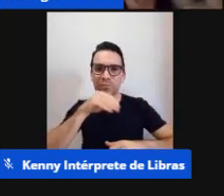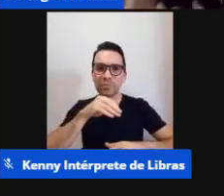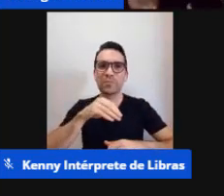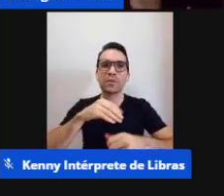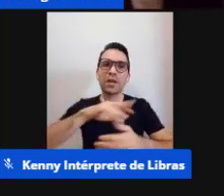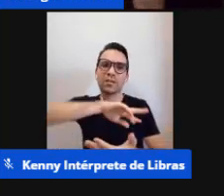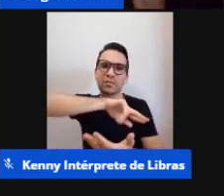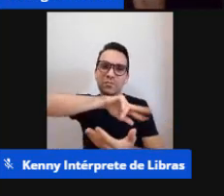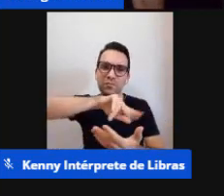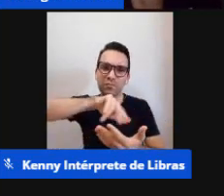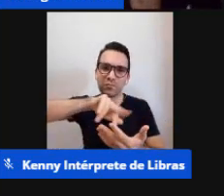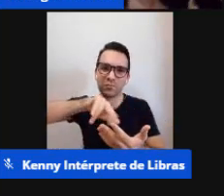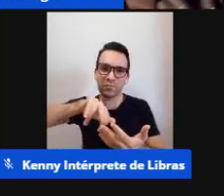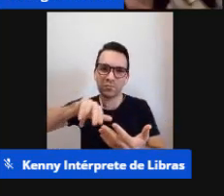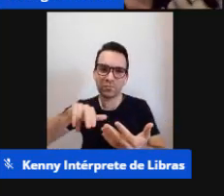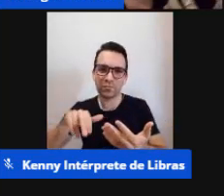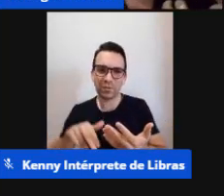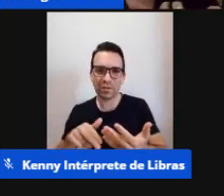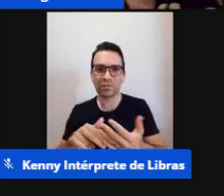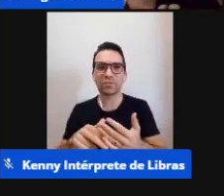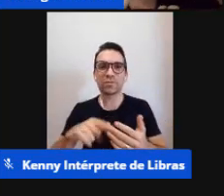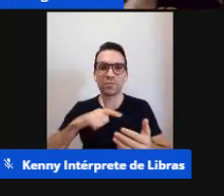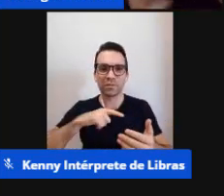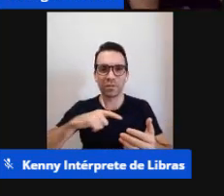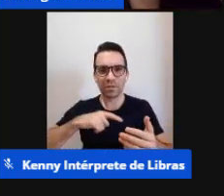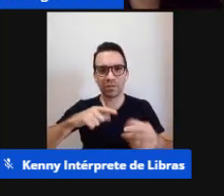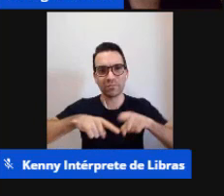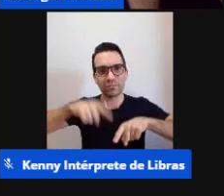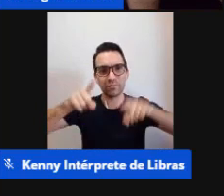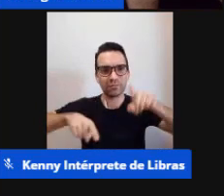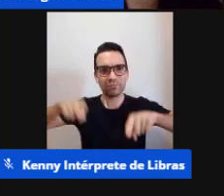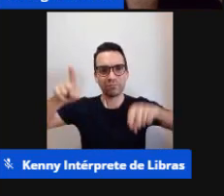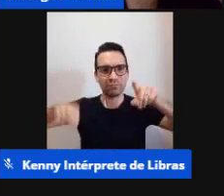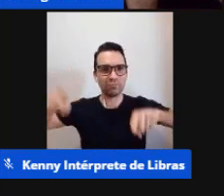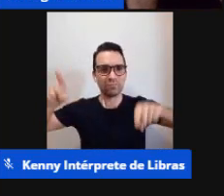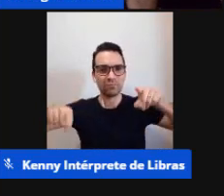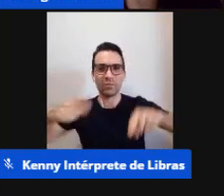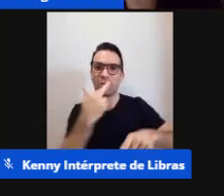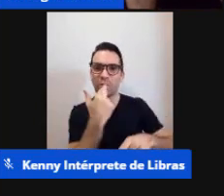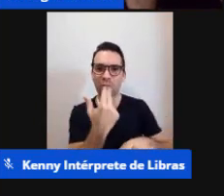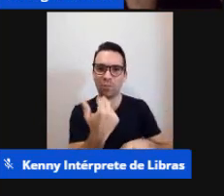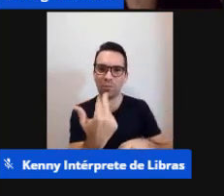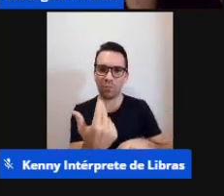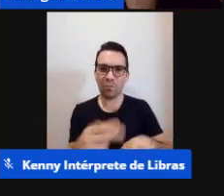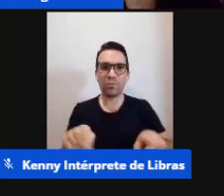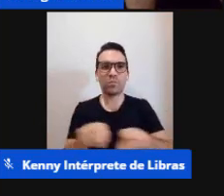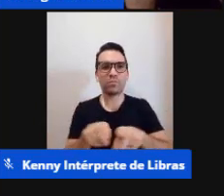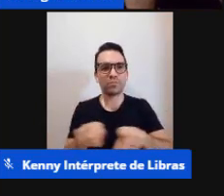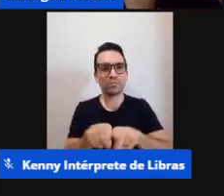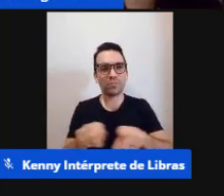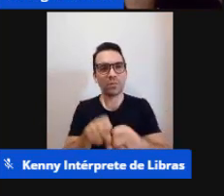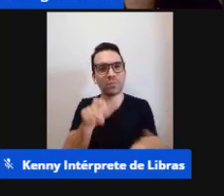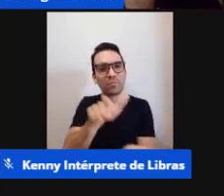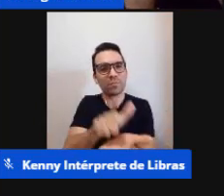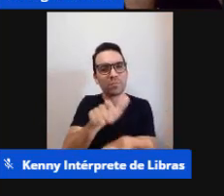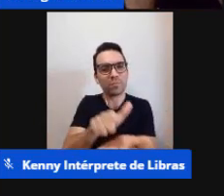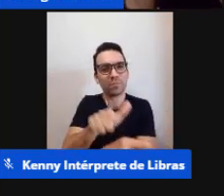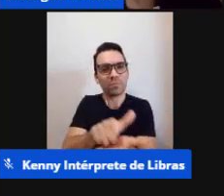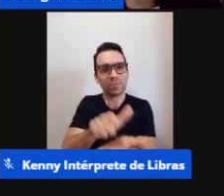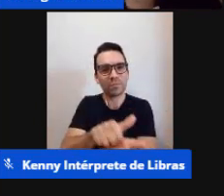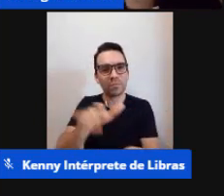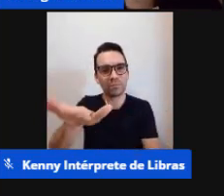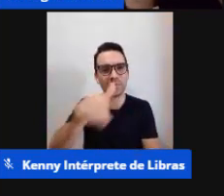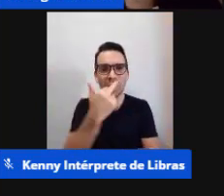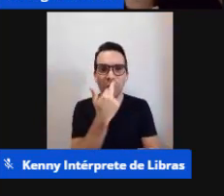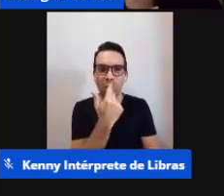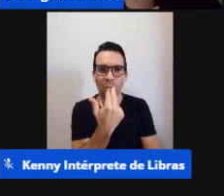com bandinhas rítmicas, nós podemos trabalhar com as cores. Eu posso pegar papel de diferentes cores